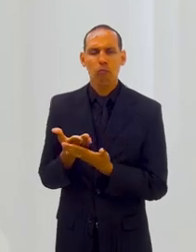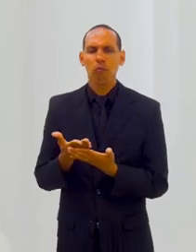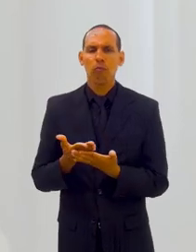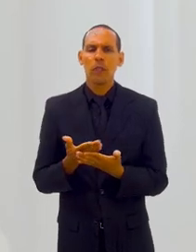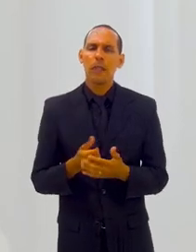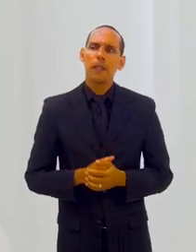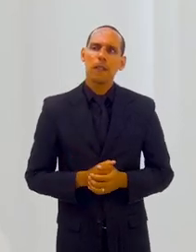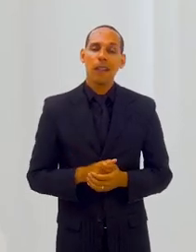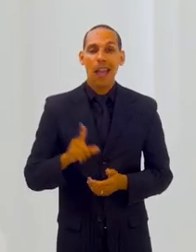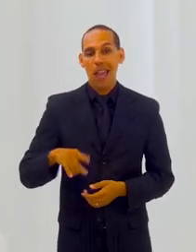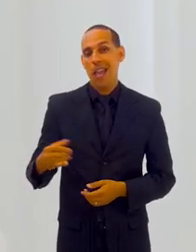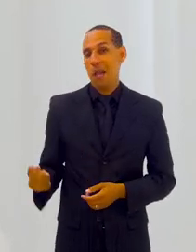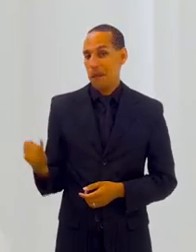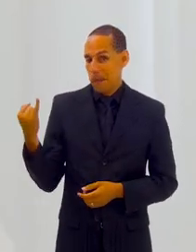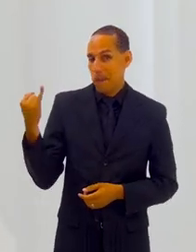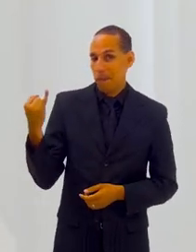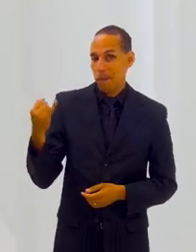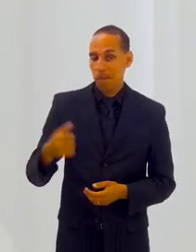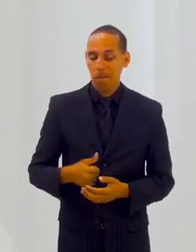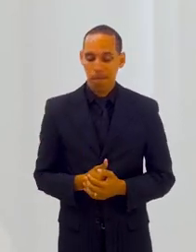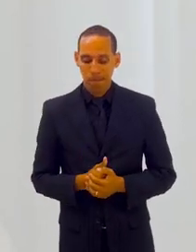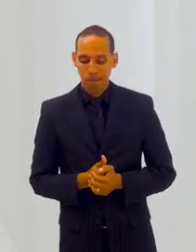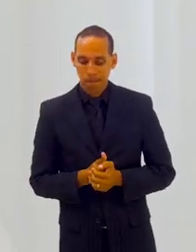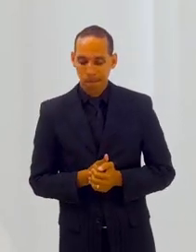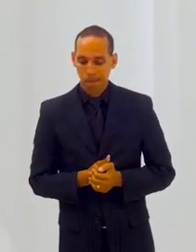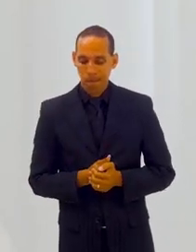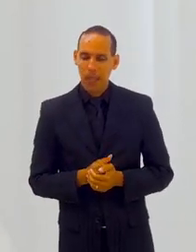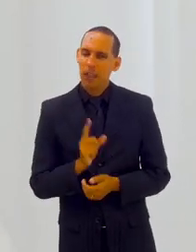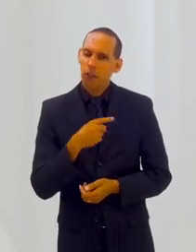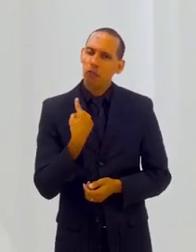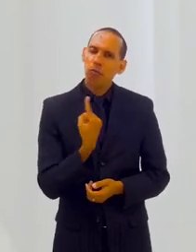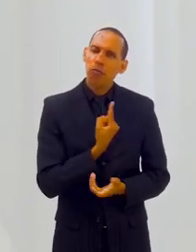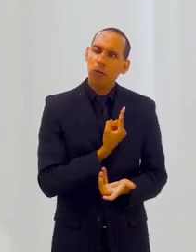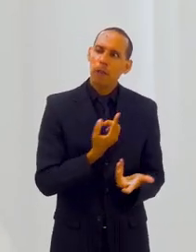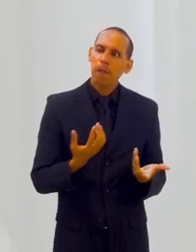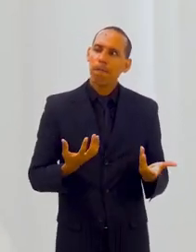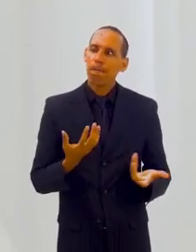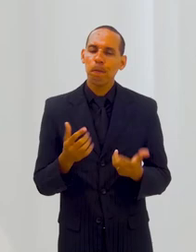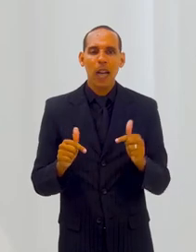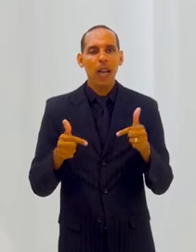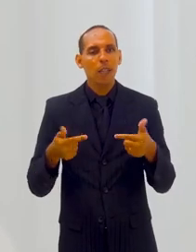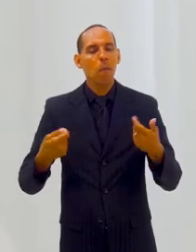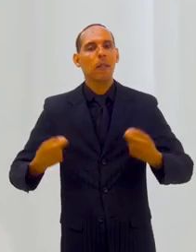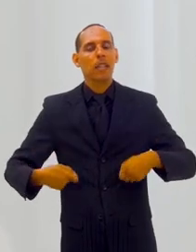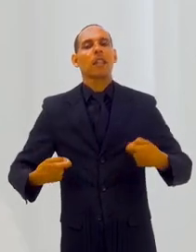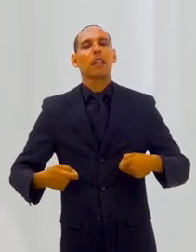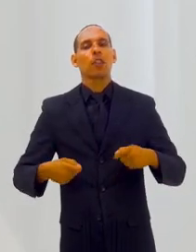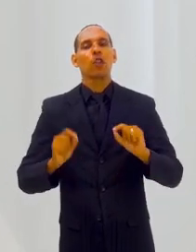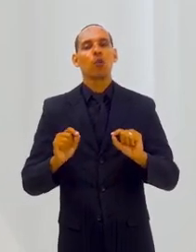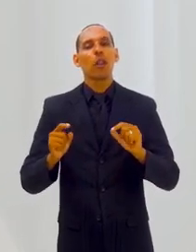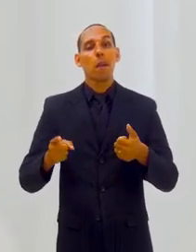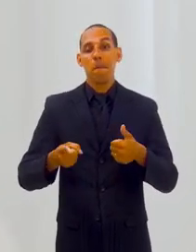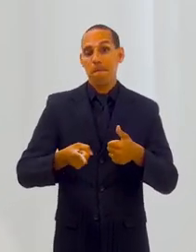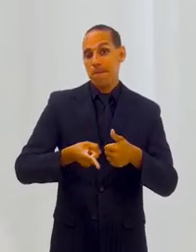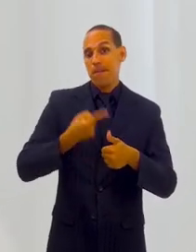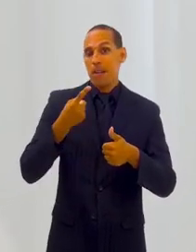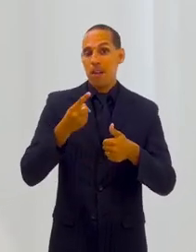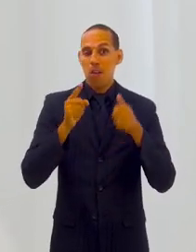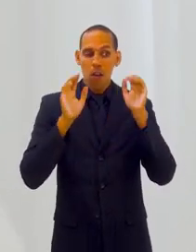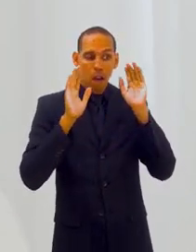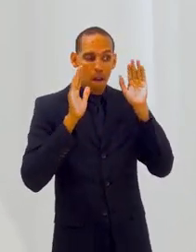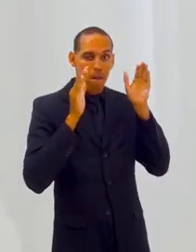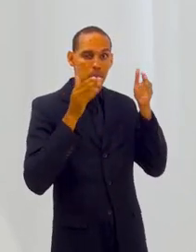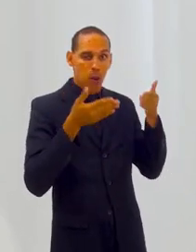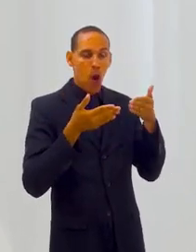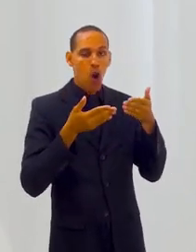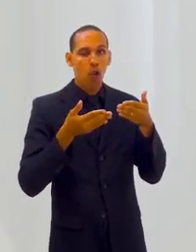que seja fundamental que nós tenhamos uma ação primeiro voltada